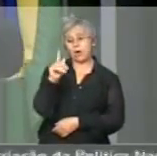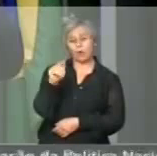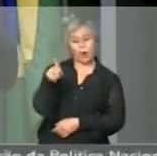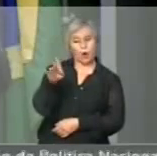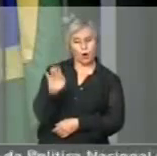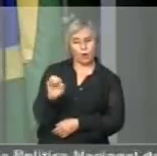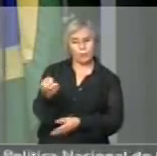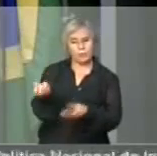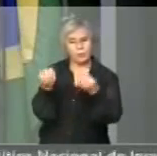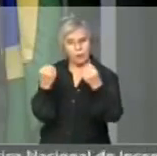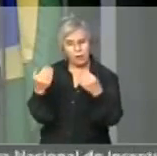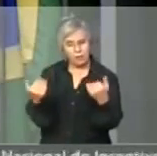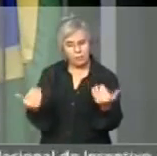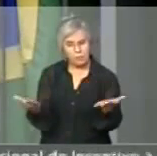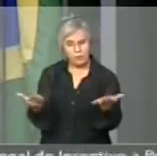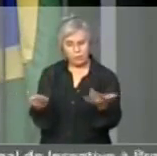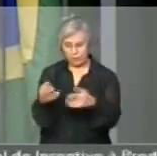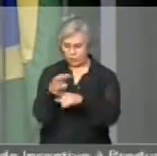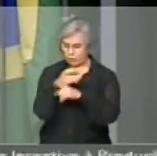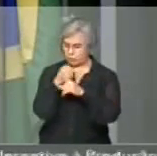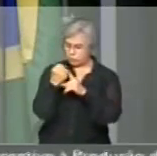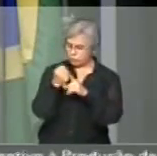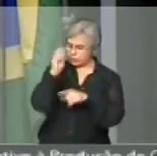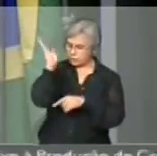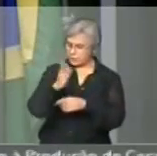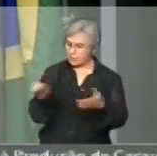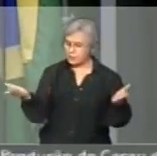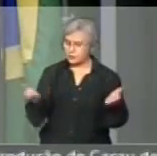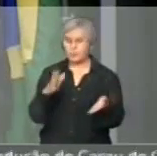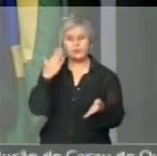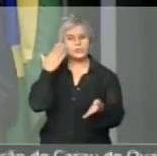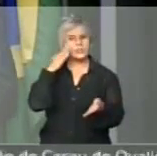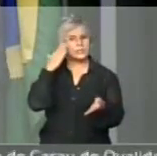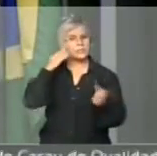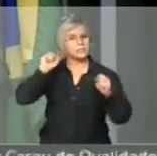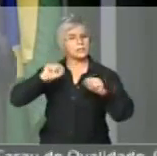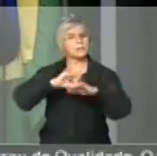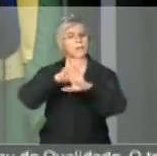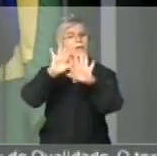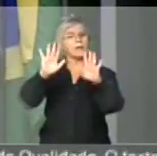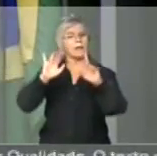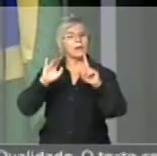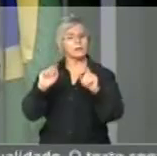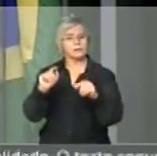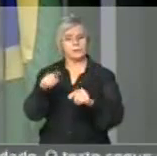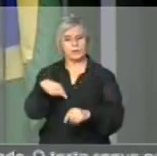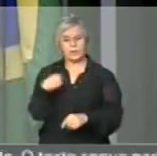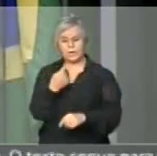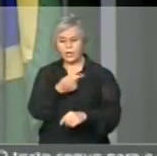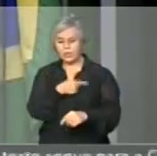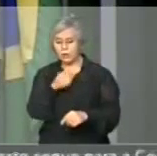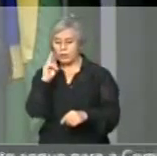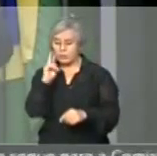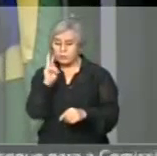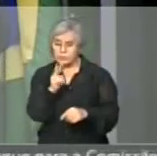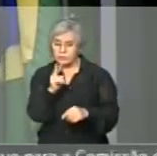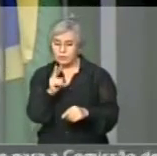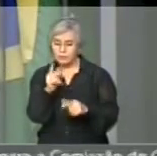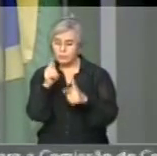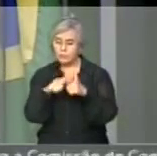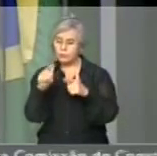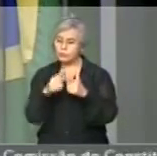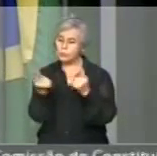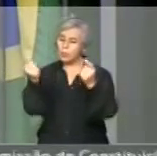sociedade brasileira entende com clareza que nós aprofundamos uma crise das